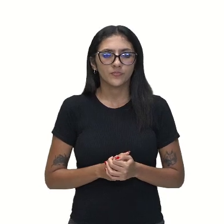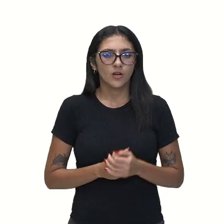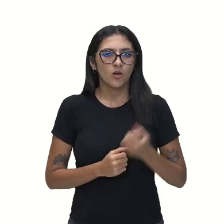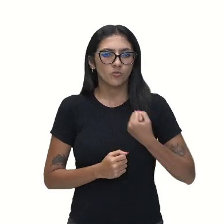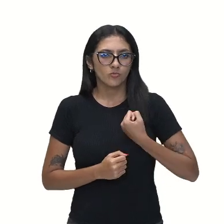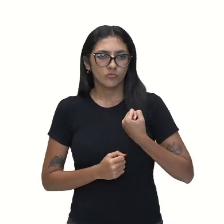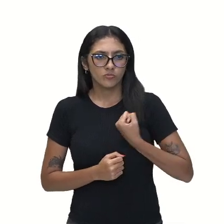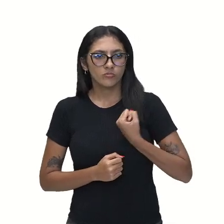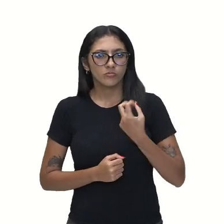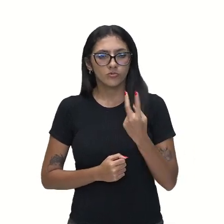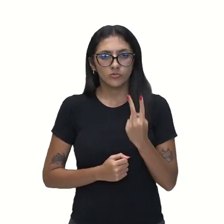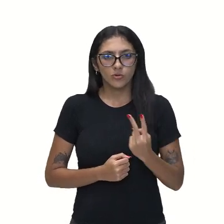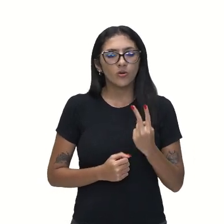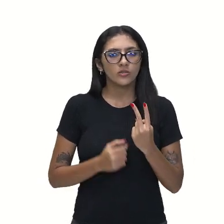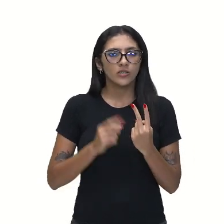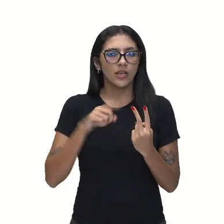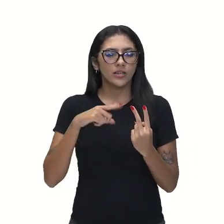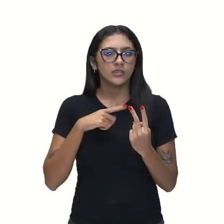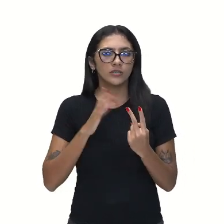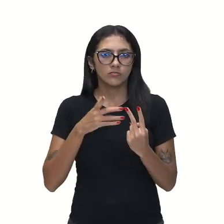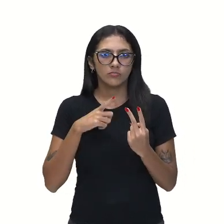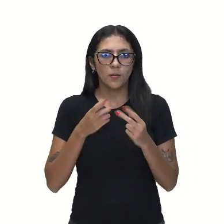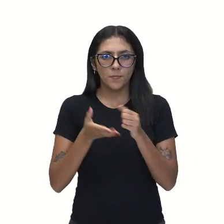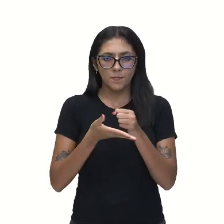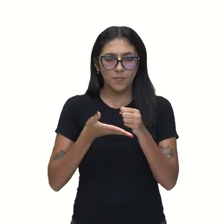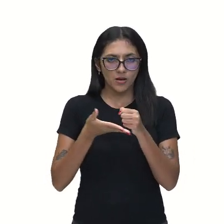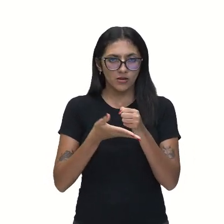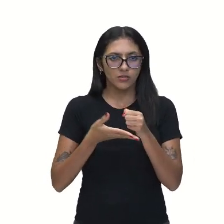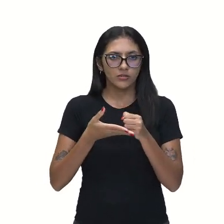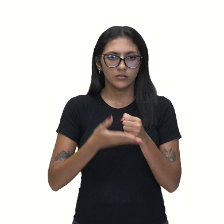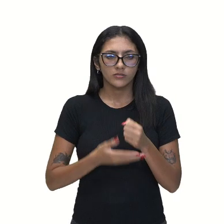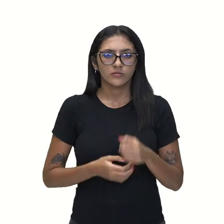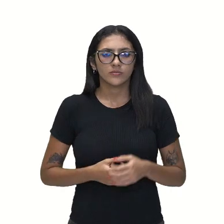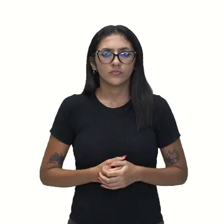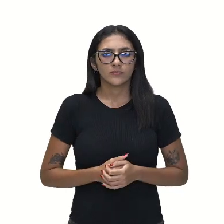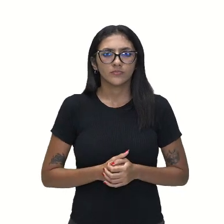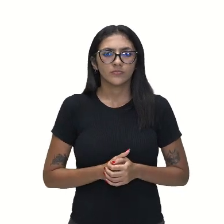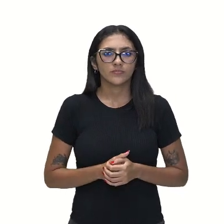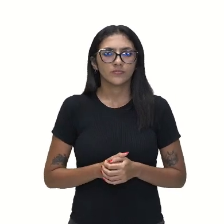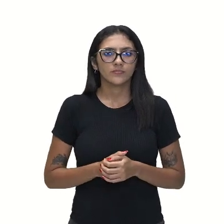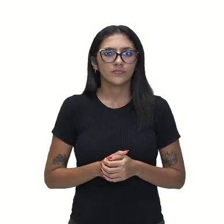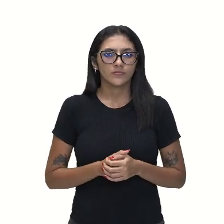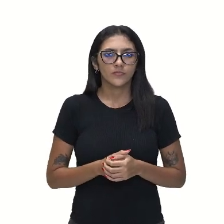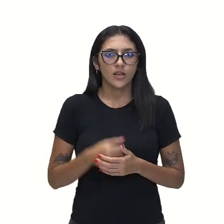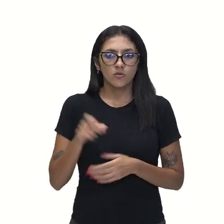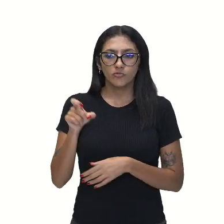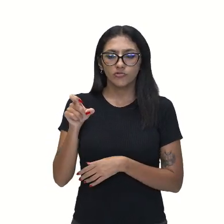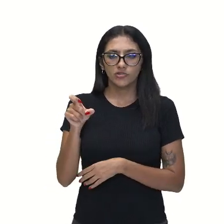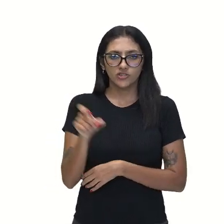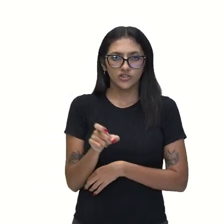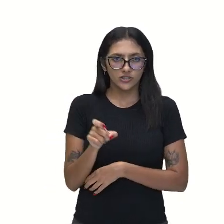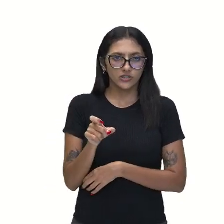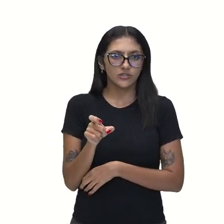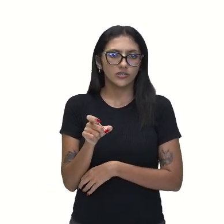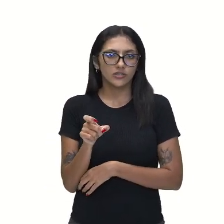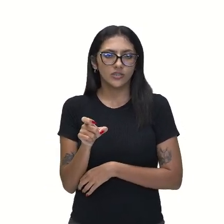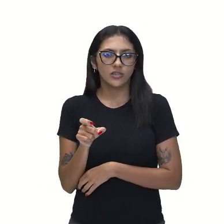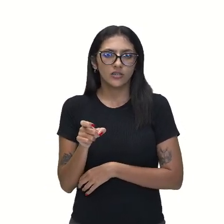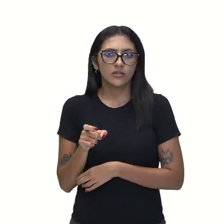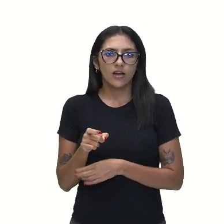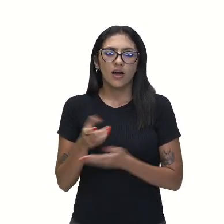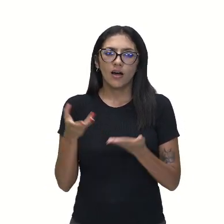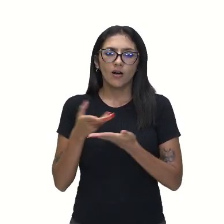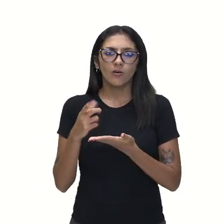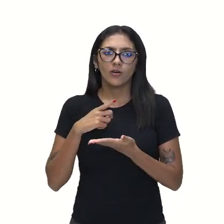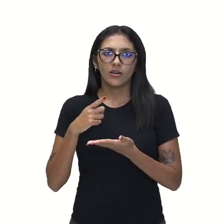ele passou a ser a base, tá? E o x aqui, ele virou o